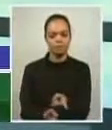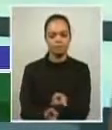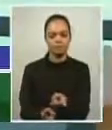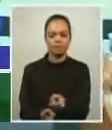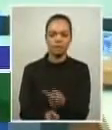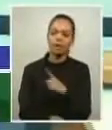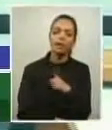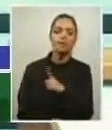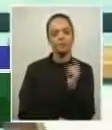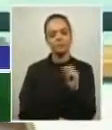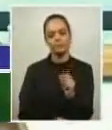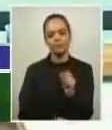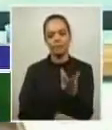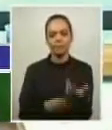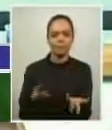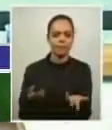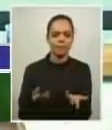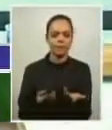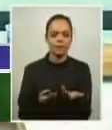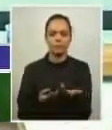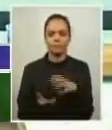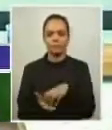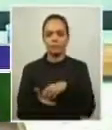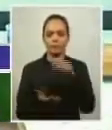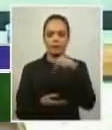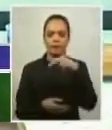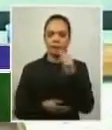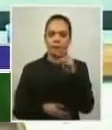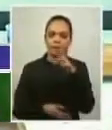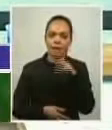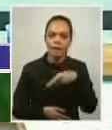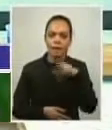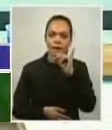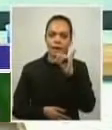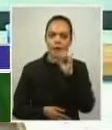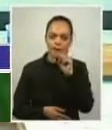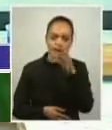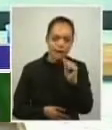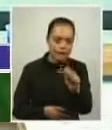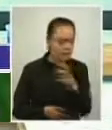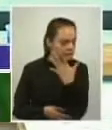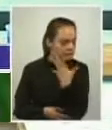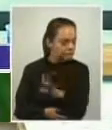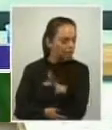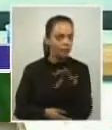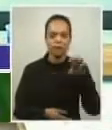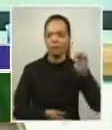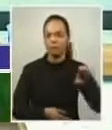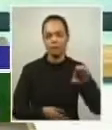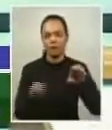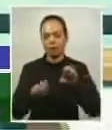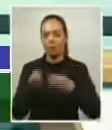ascendência de orientação anarquista porque os anarquistas negam a mediação do Estado